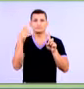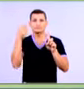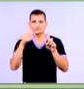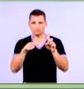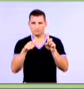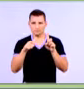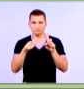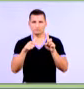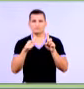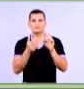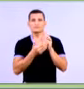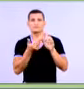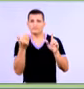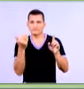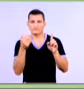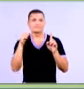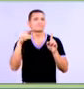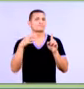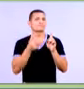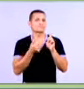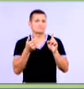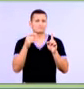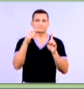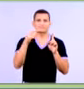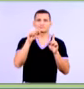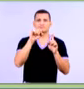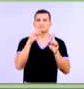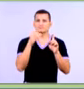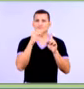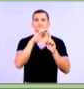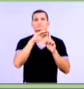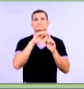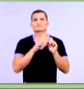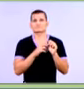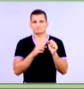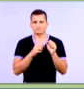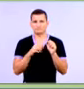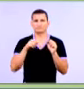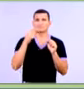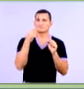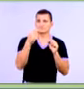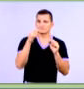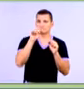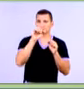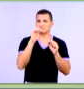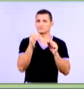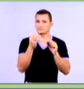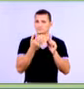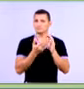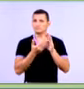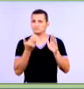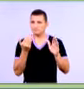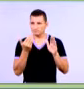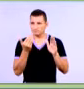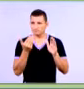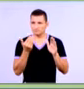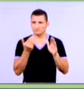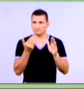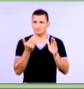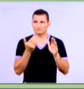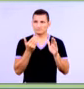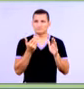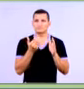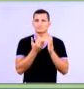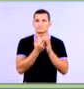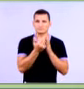novo, remove, quem que vai sair? O menos 80. Então, se vai sair o menos 80, né, o início vai passar